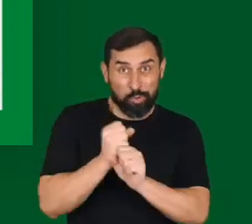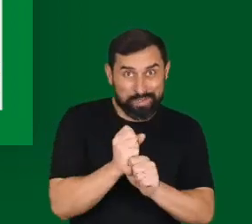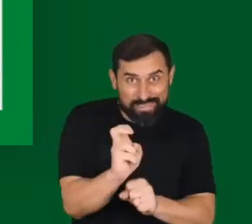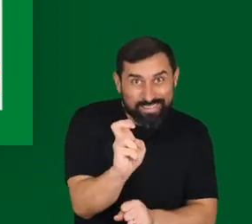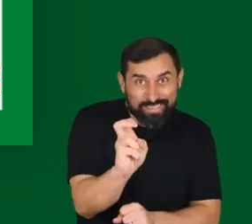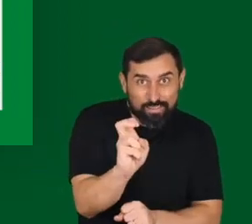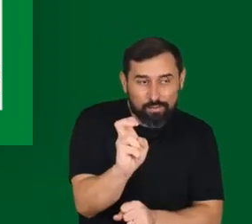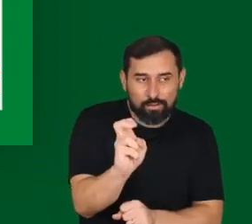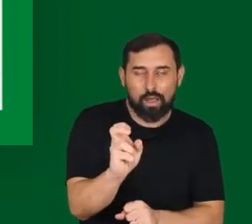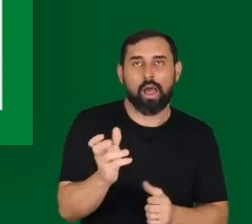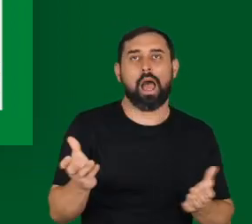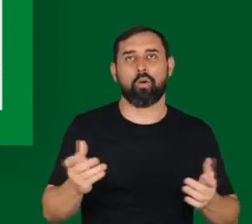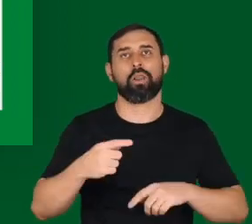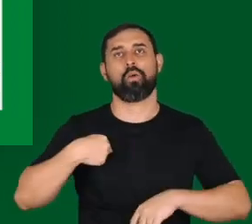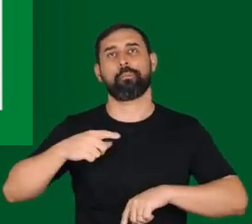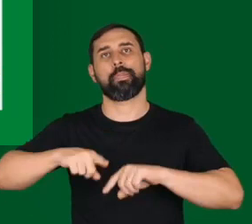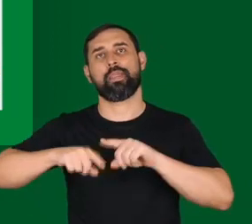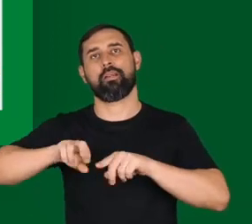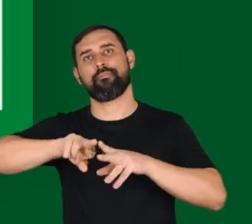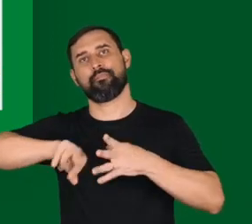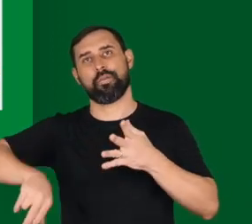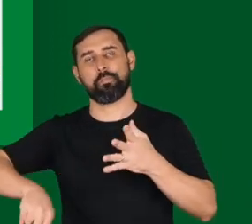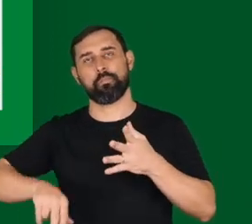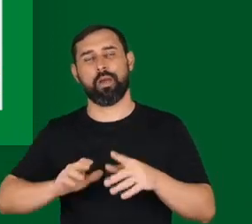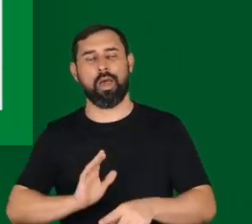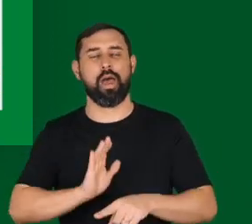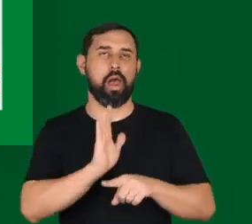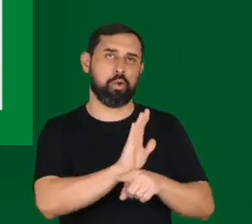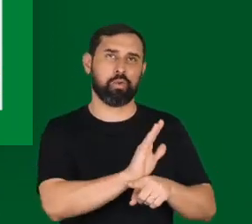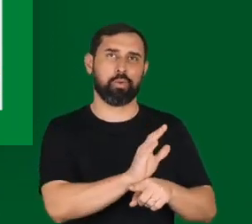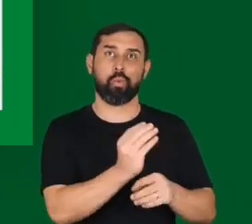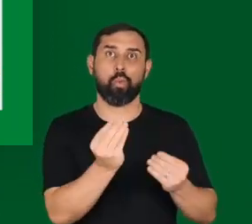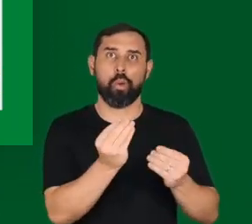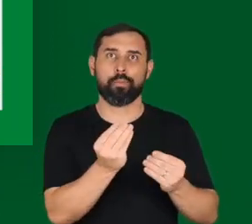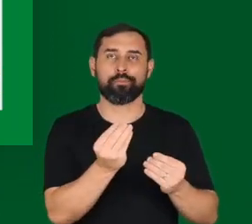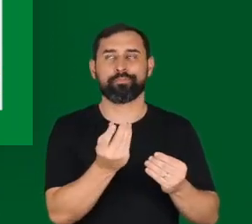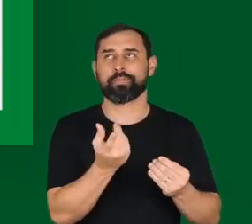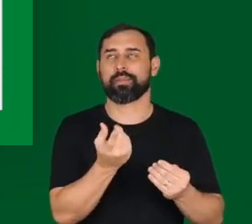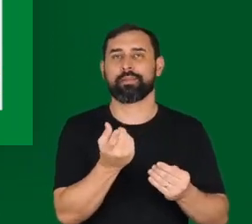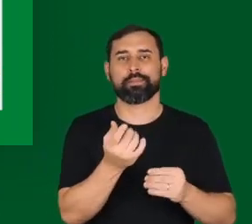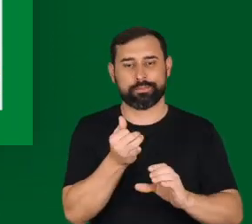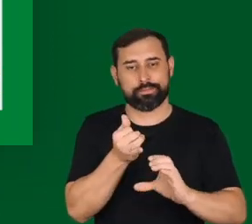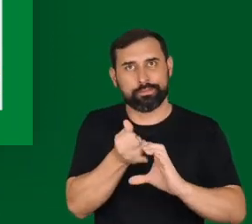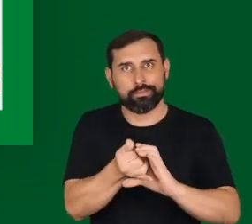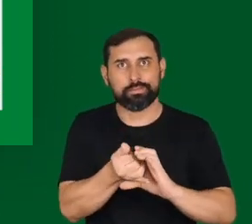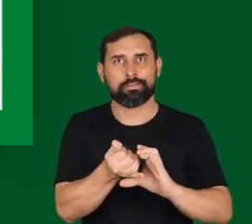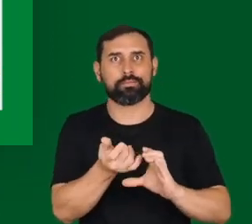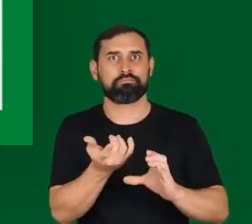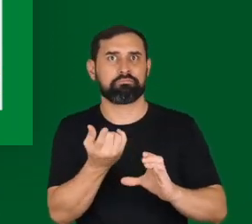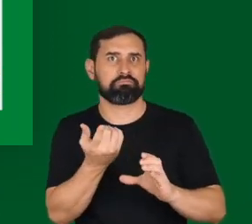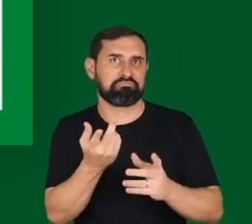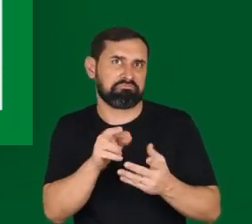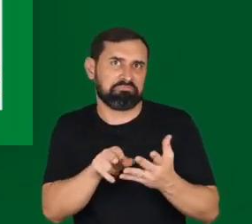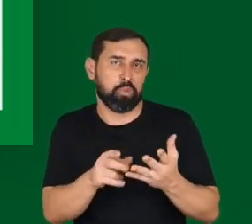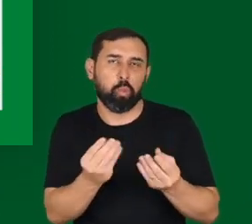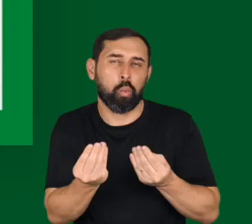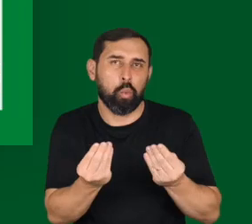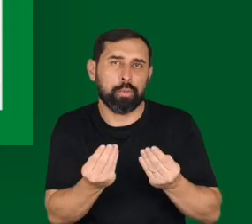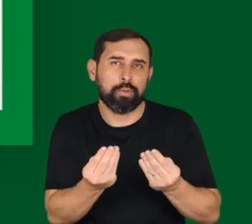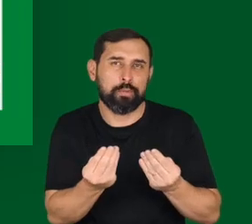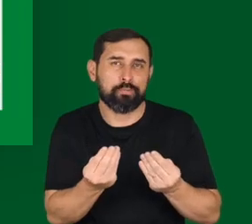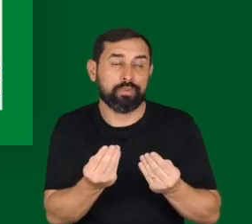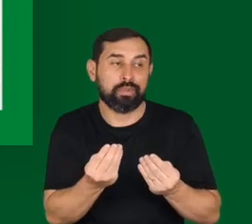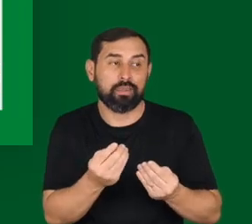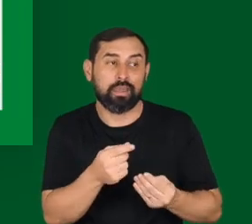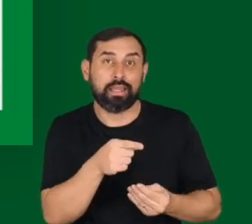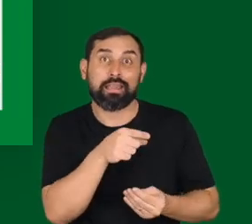já posso considerar algum dispositivo, seja Guedel, seja cânula naso. O que vai diferenciar a indicação uma da outra é